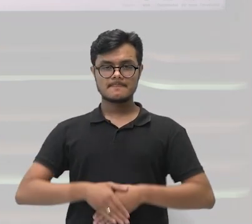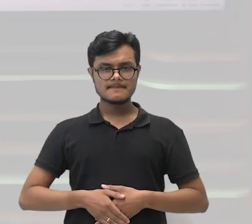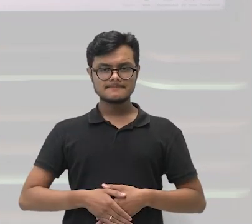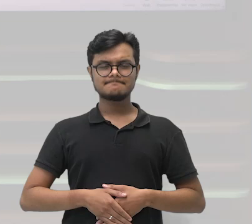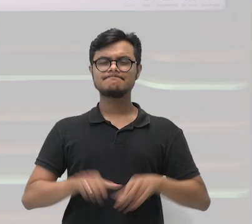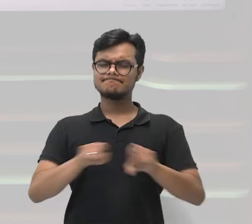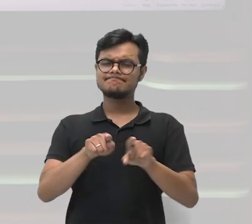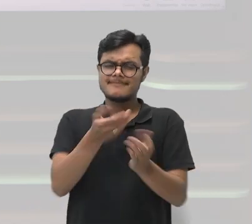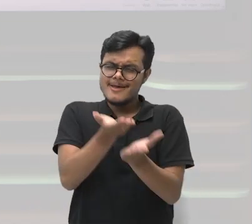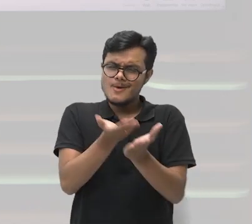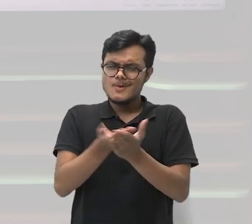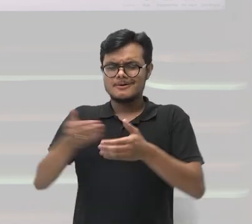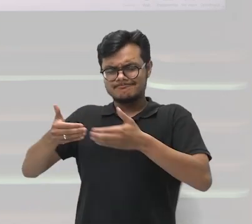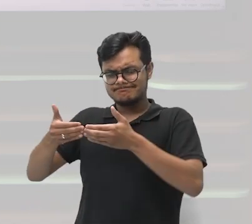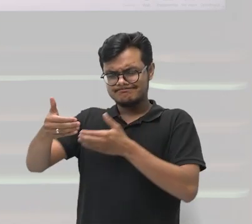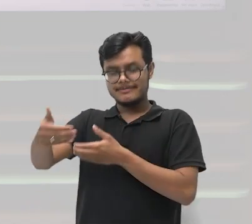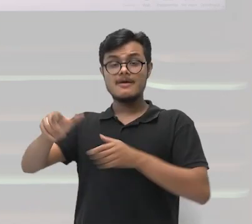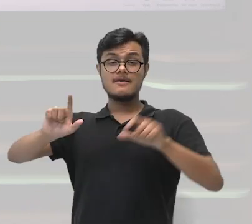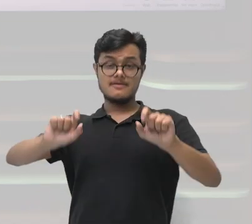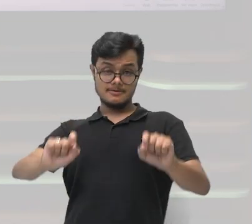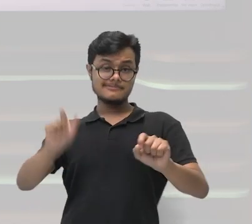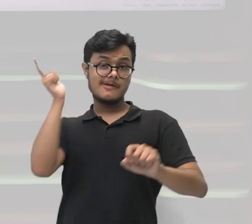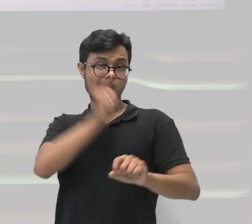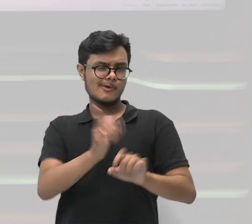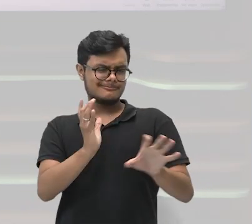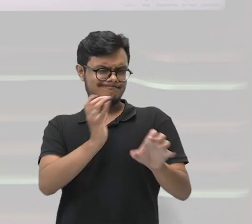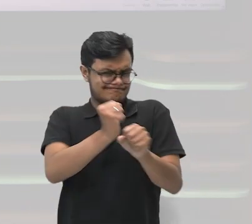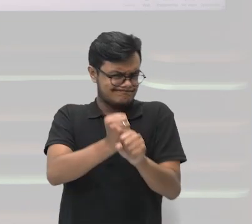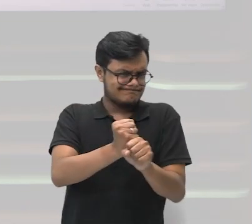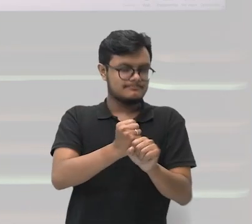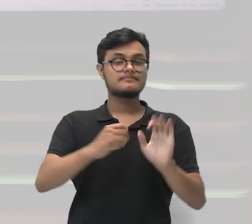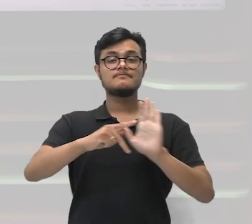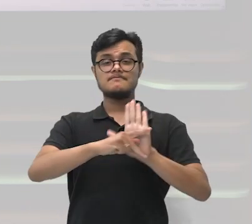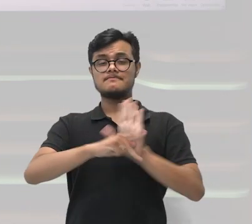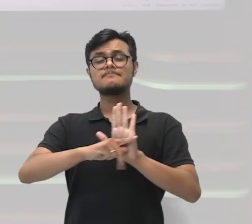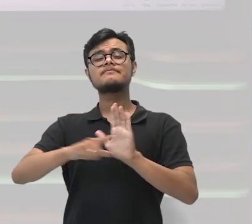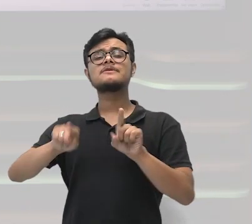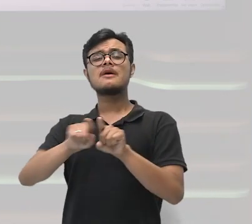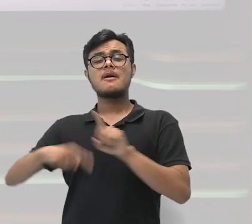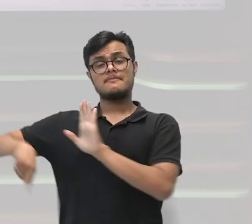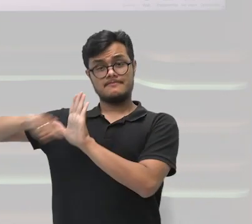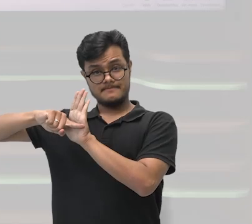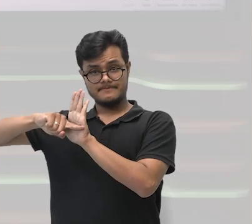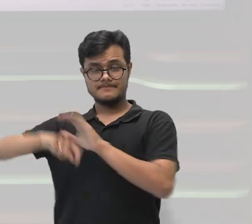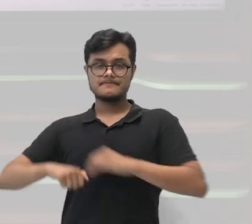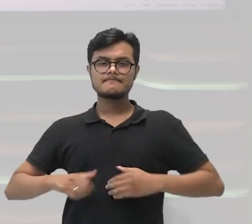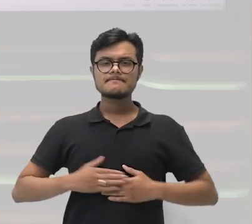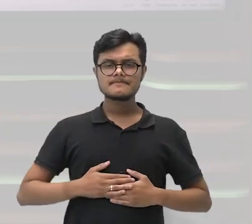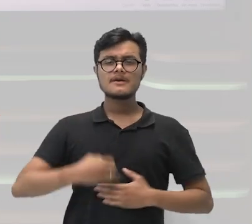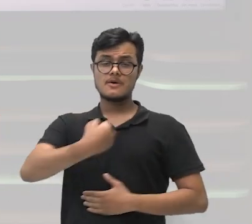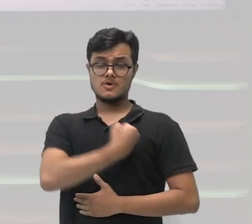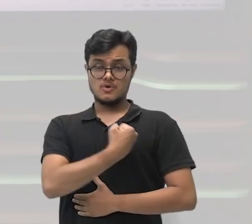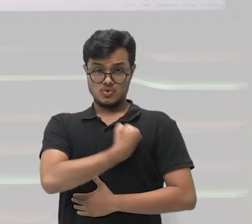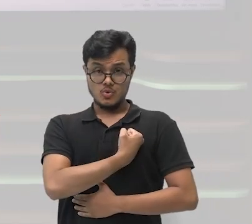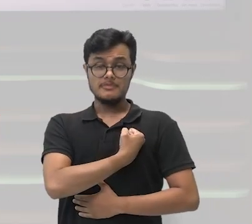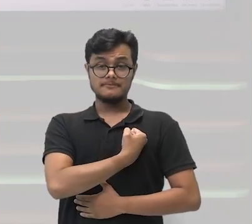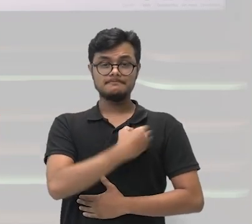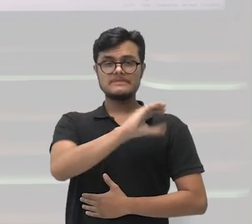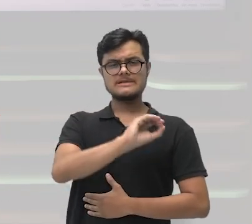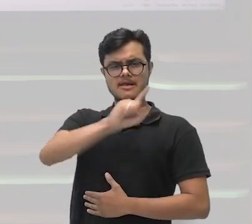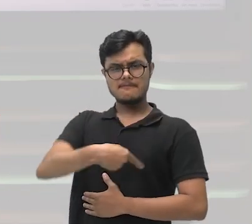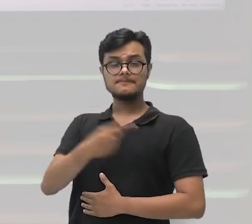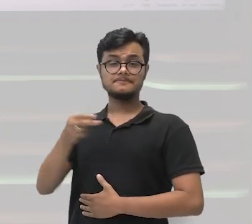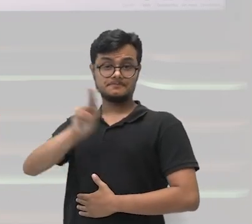o nosso estudo, aqui as nossas aplicações, aqui sobre adição e subtração com números